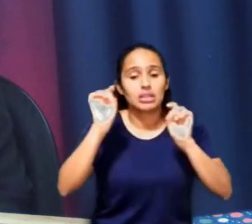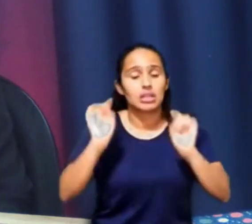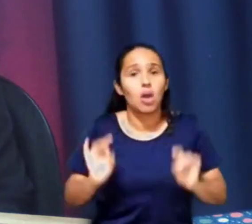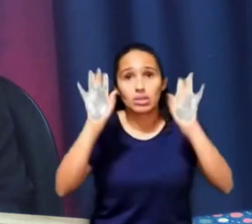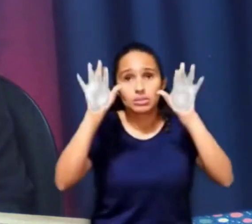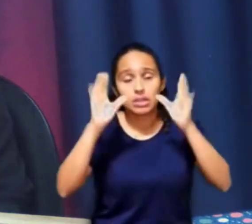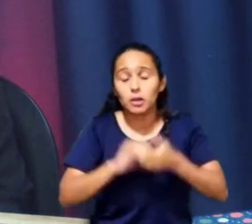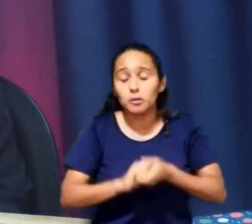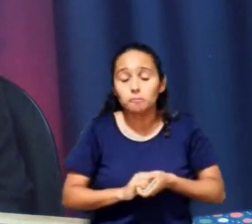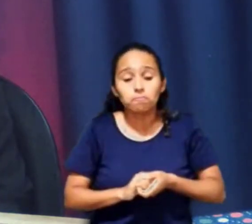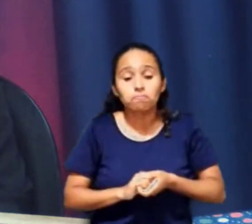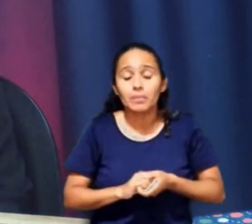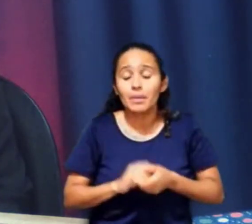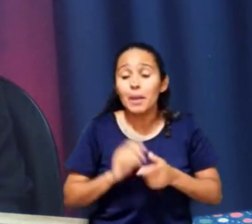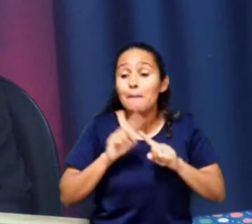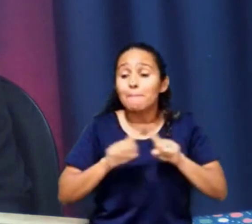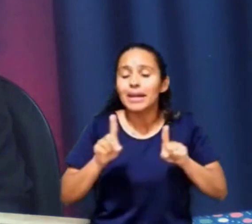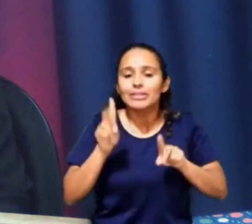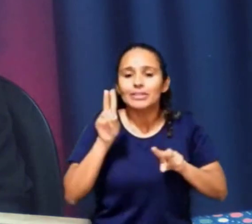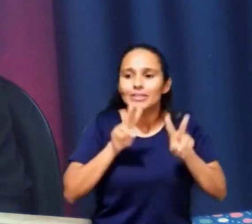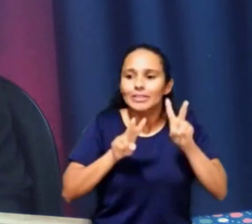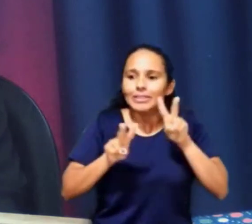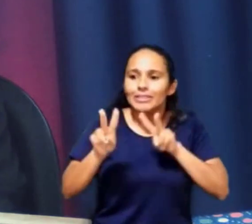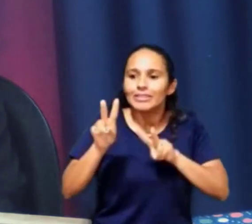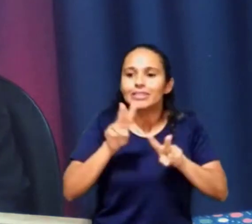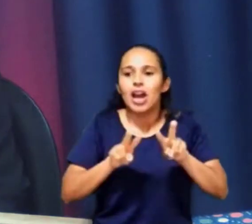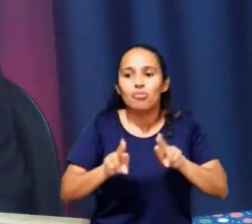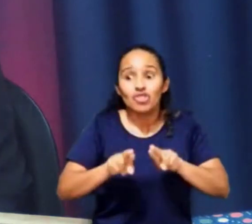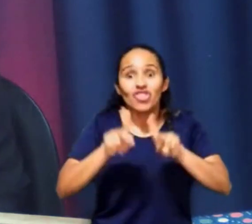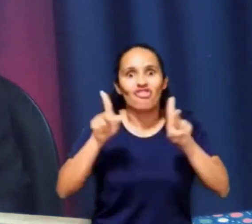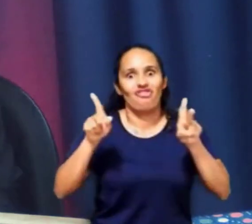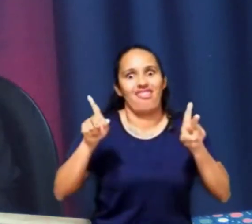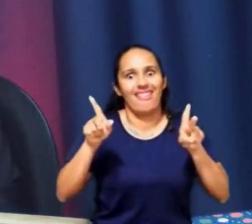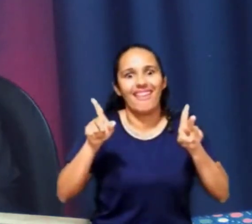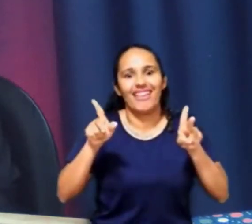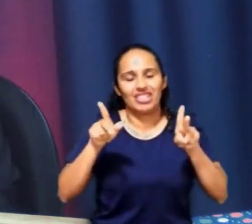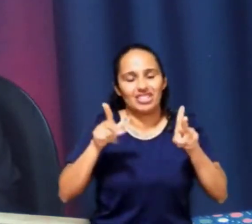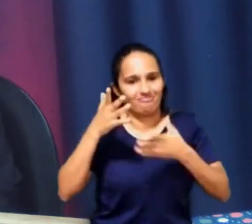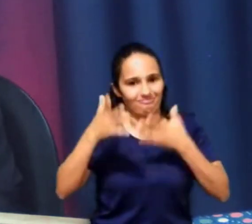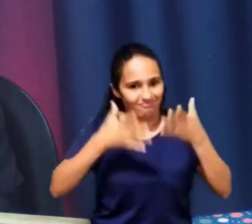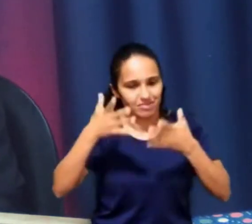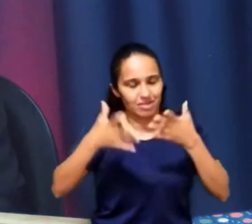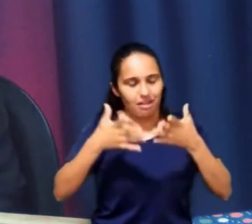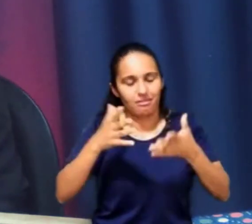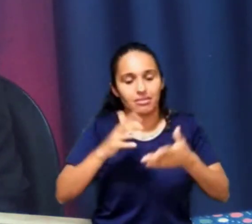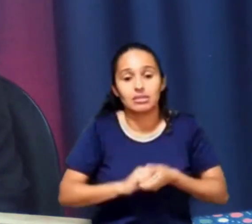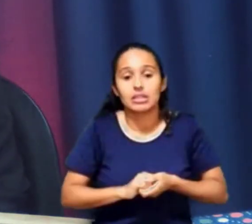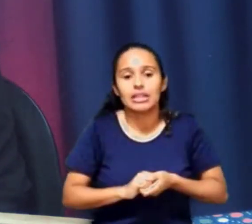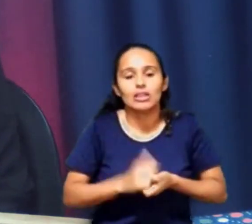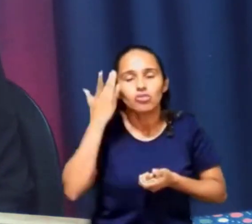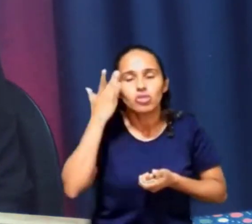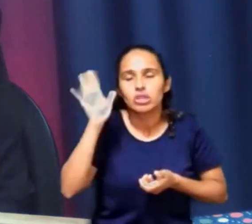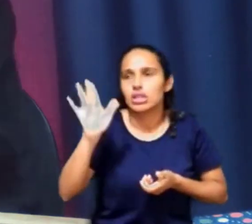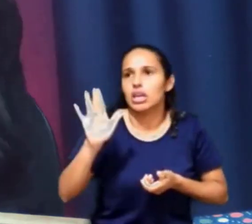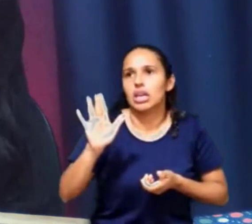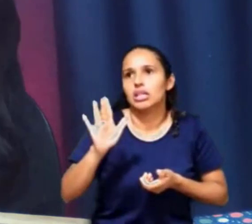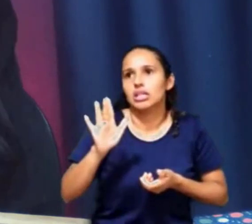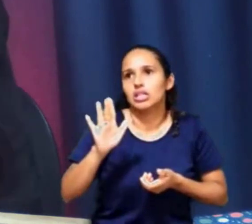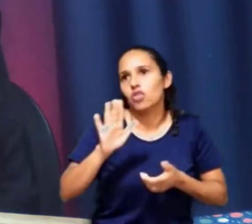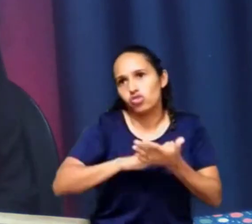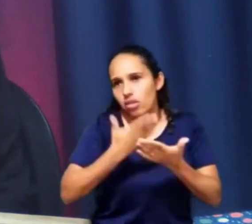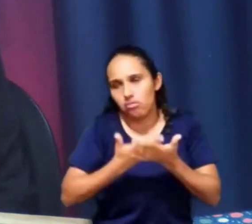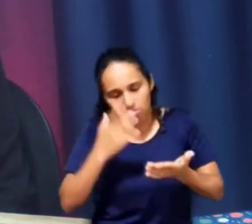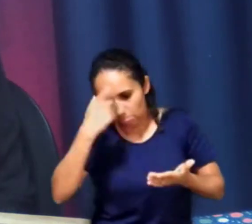olhar para a língua de sinais, eu falei, é isso que eu quero para minha vida, eu não sei se eu vou ser intérprete, eu não sei onde que eu vou atuar, se era na